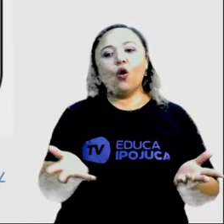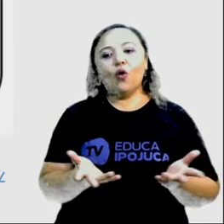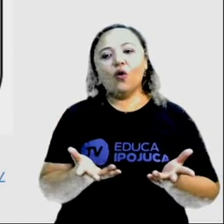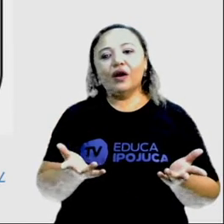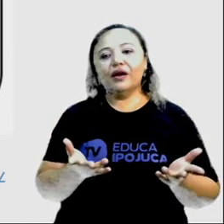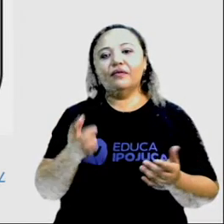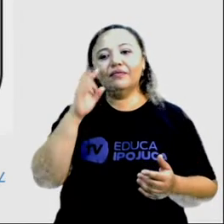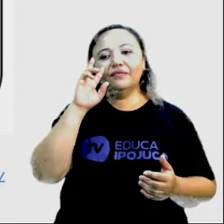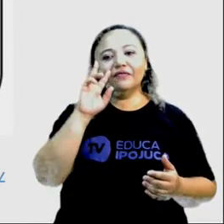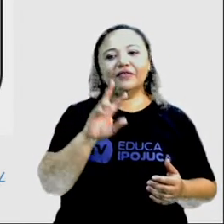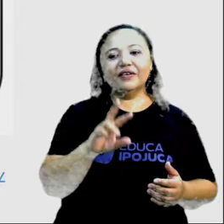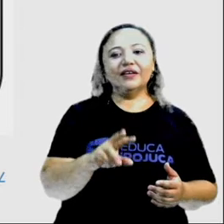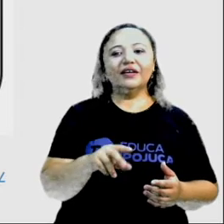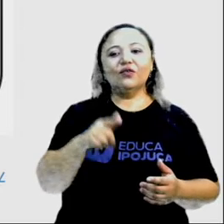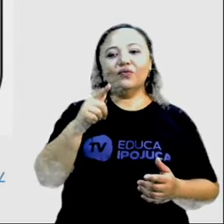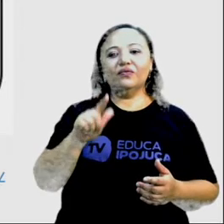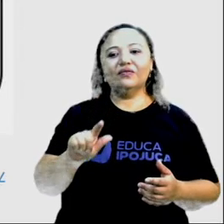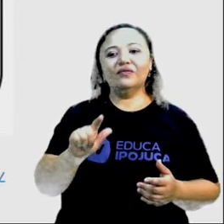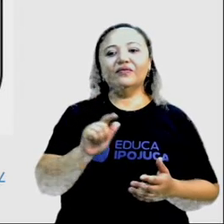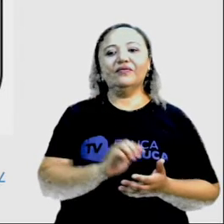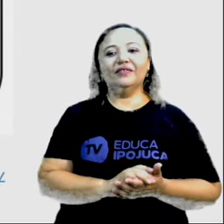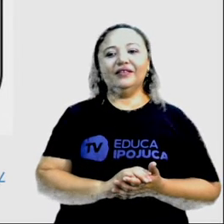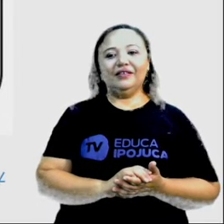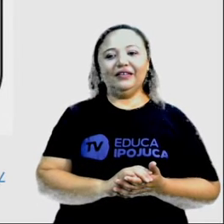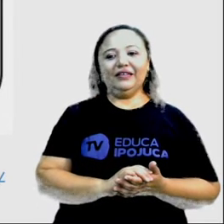E aí?